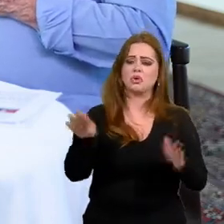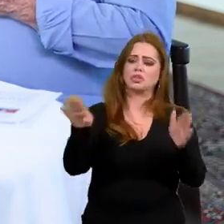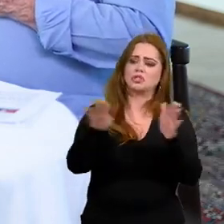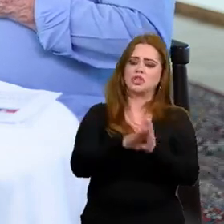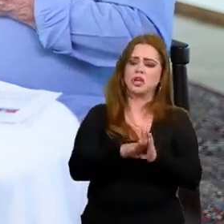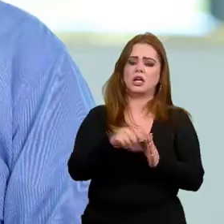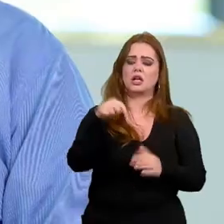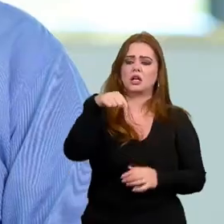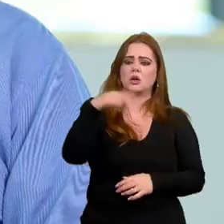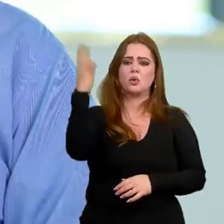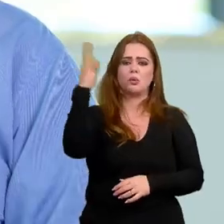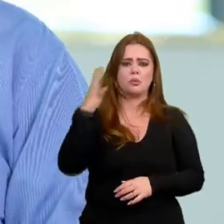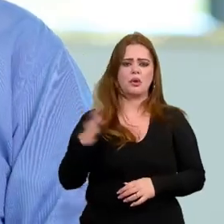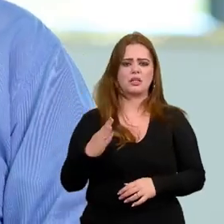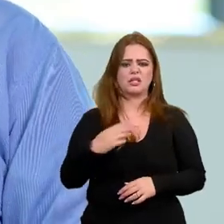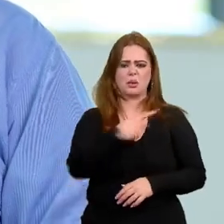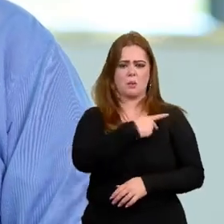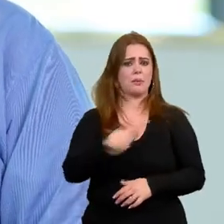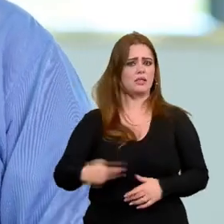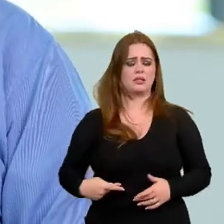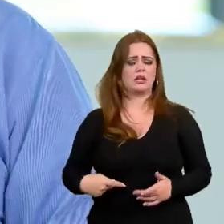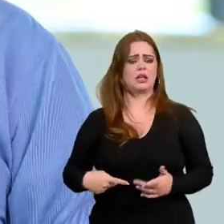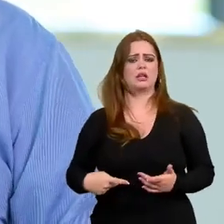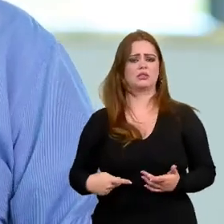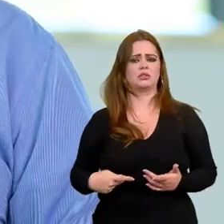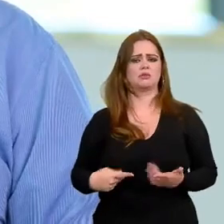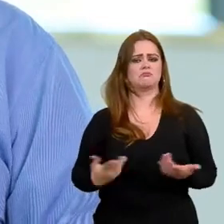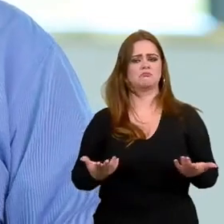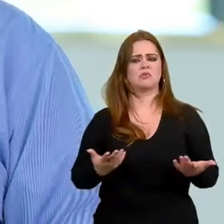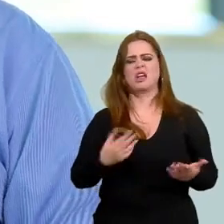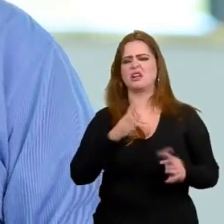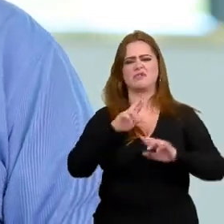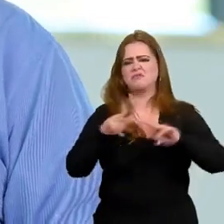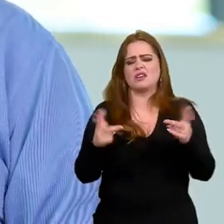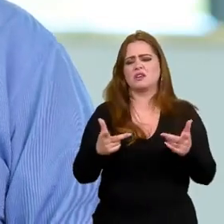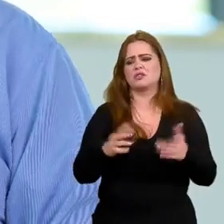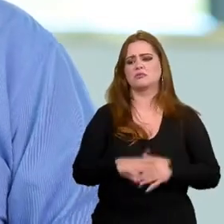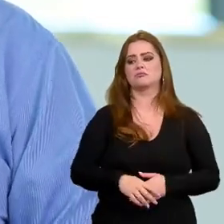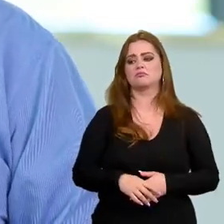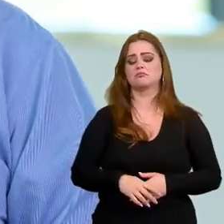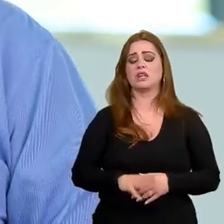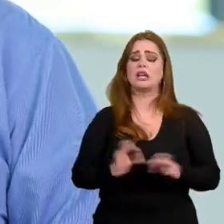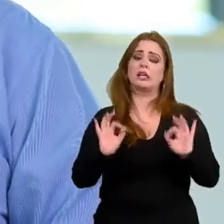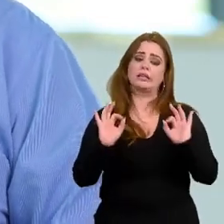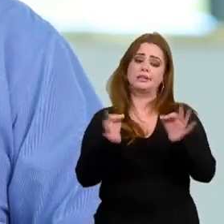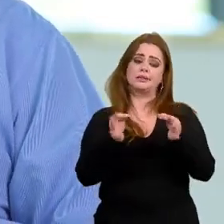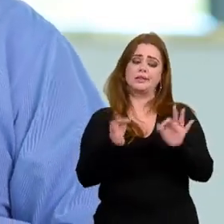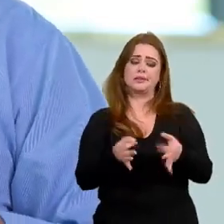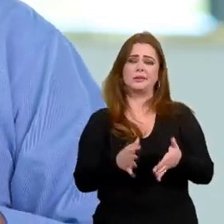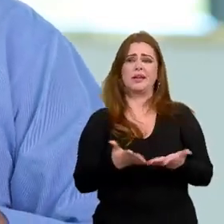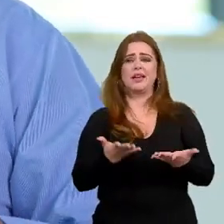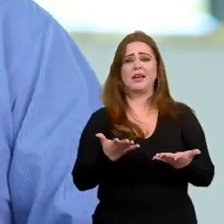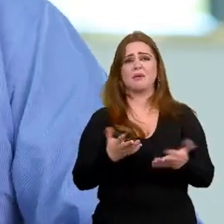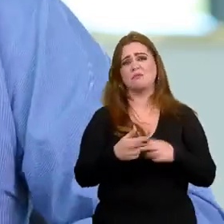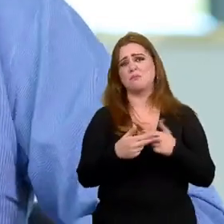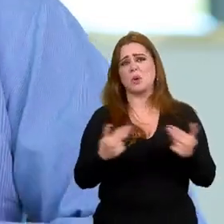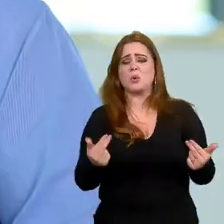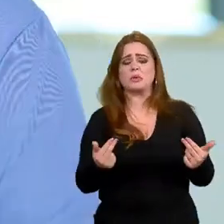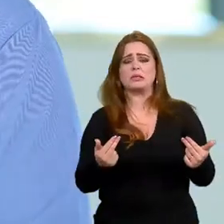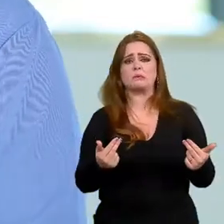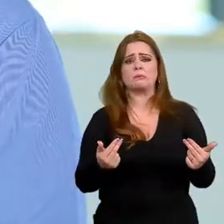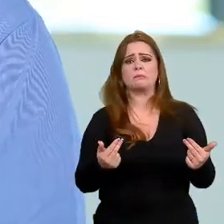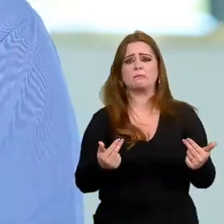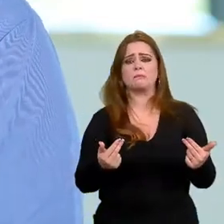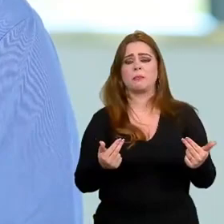né? É engraçado, porque é uma reunião, é uma coisa engraçada, porque... É uma paixão maior